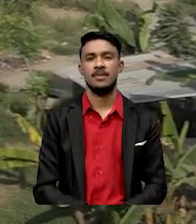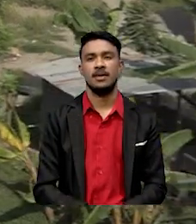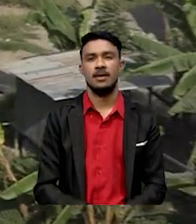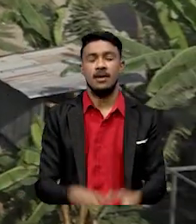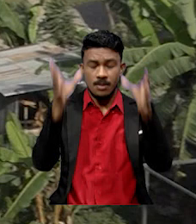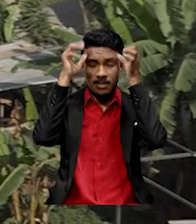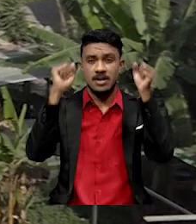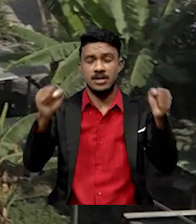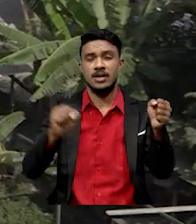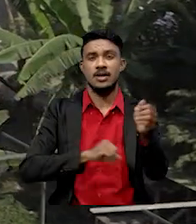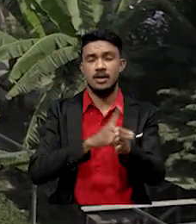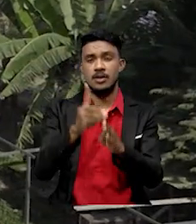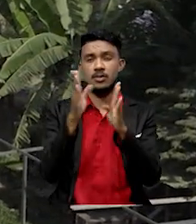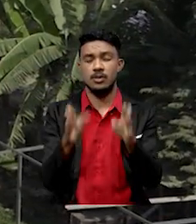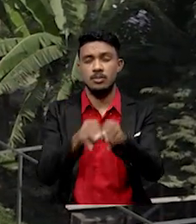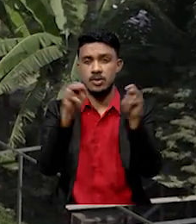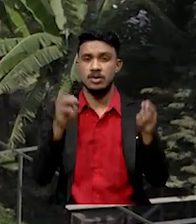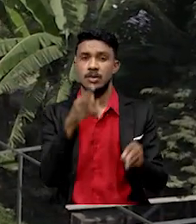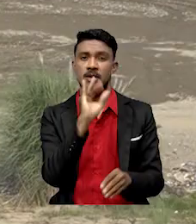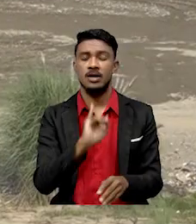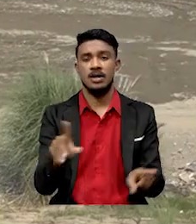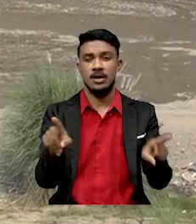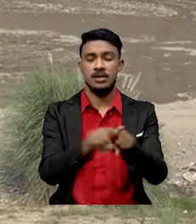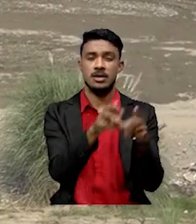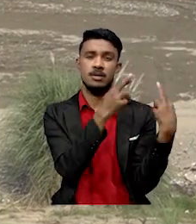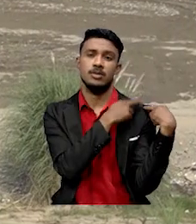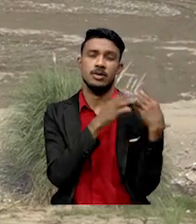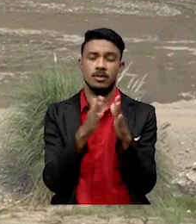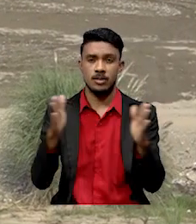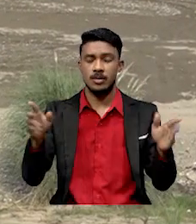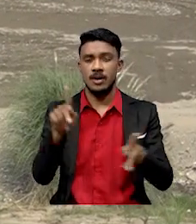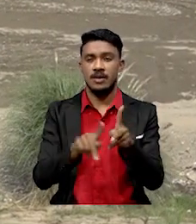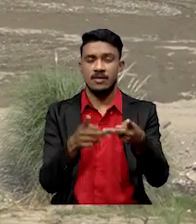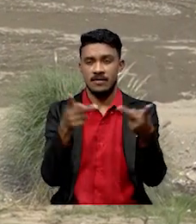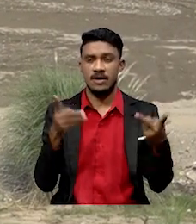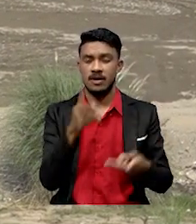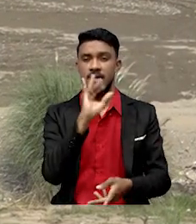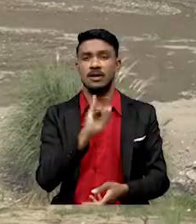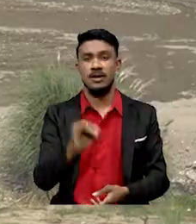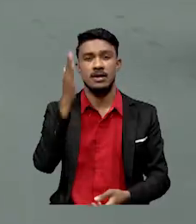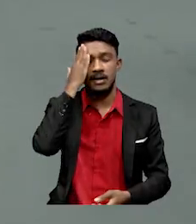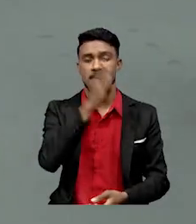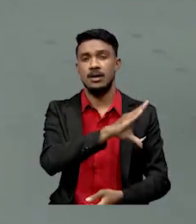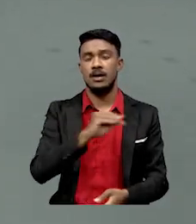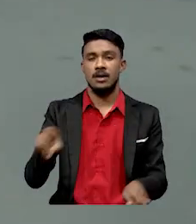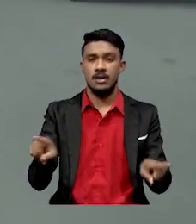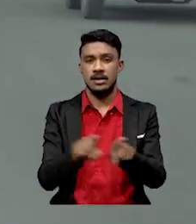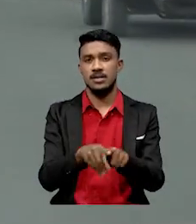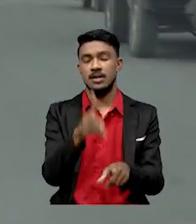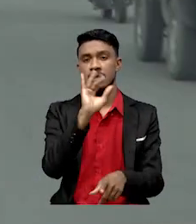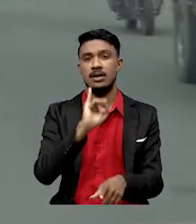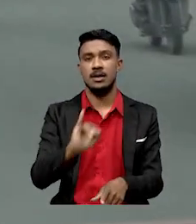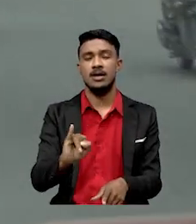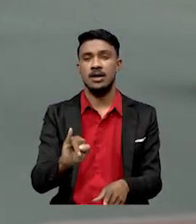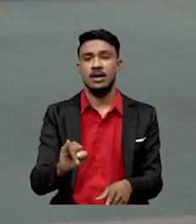Presiden Autoridade Municipal nebe sainu dar responsável máximo ba cidade dili reconhece, dili cidade desorganizado desde ulu